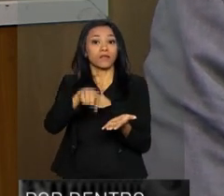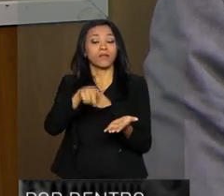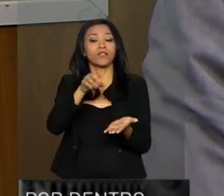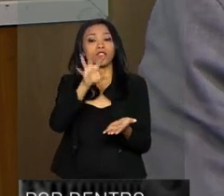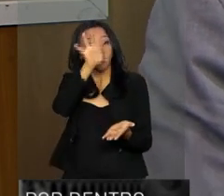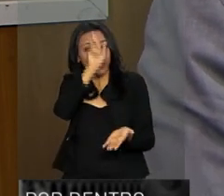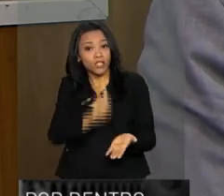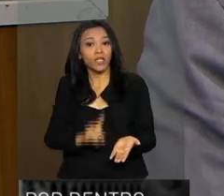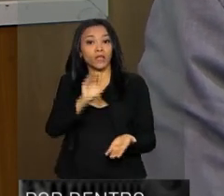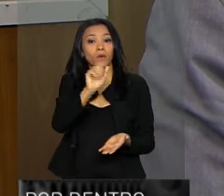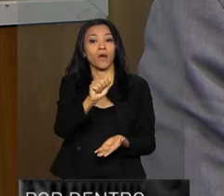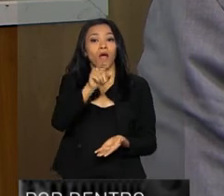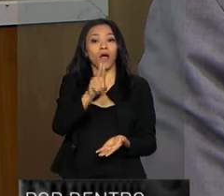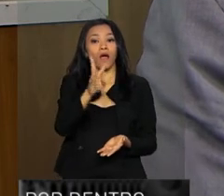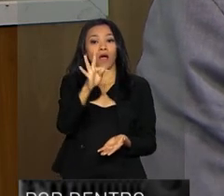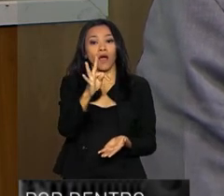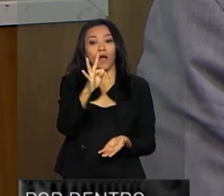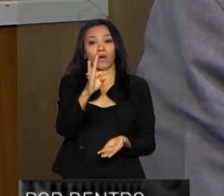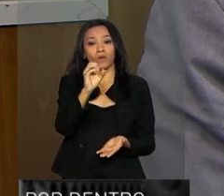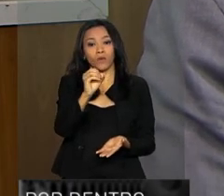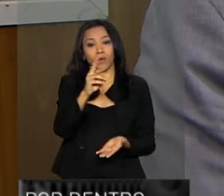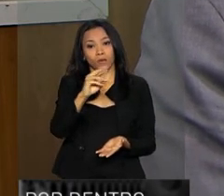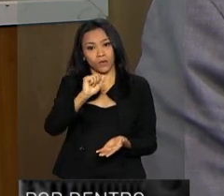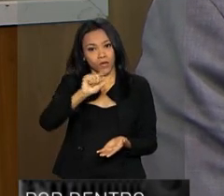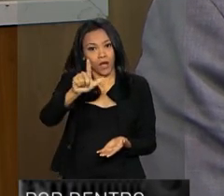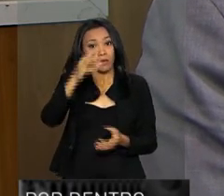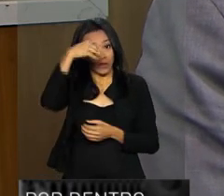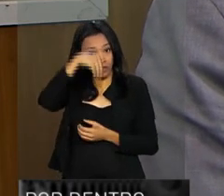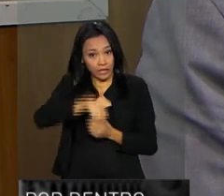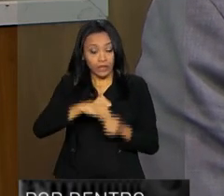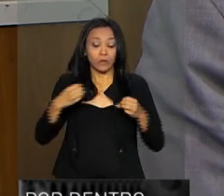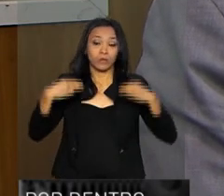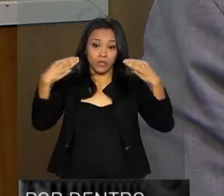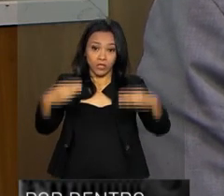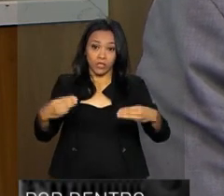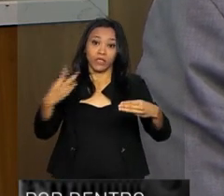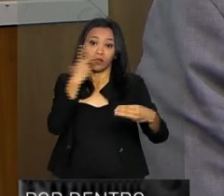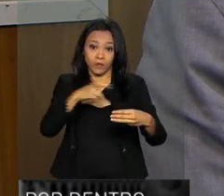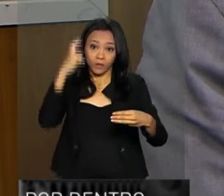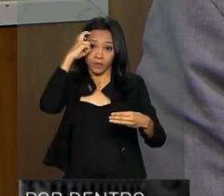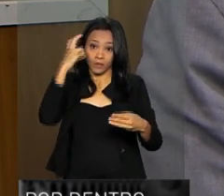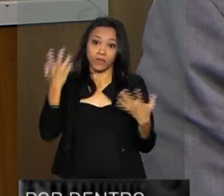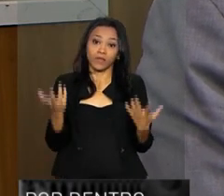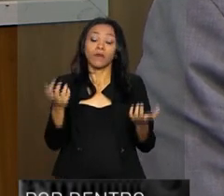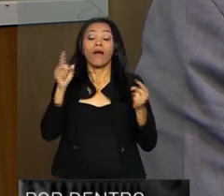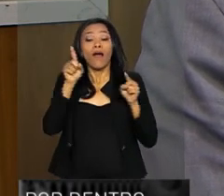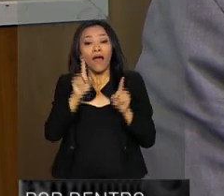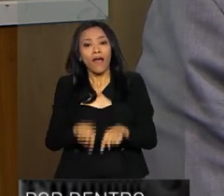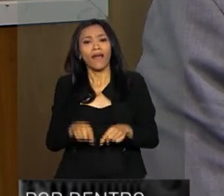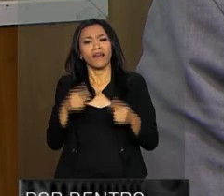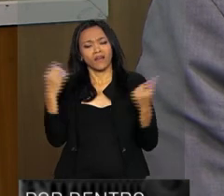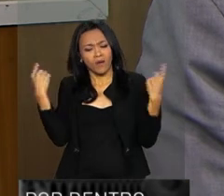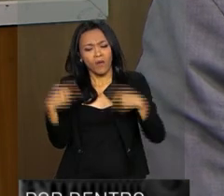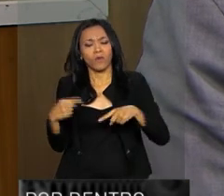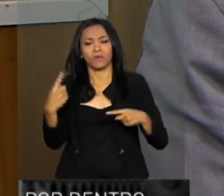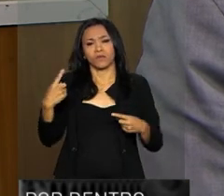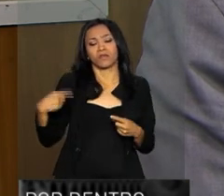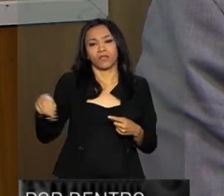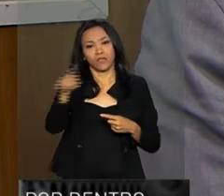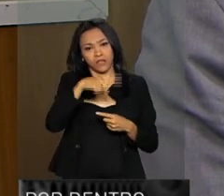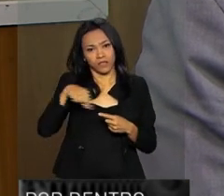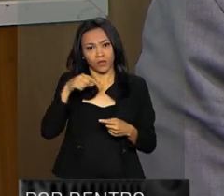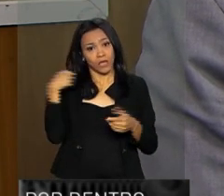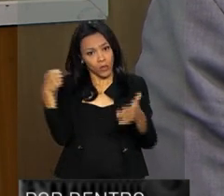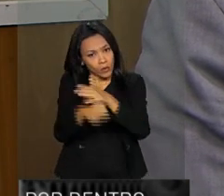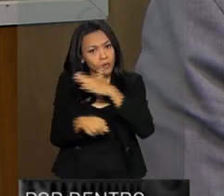um departamento especializado no combate à pirataria a idéia é sermos implacáveis nessa luta porque